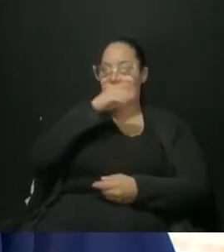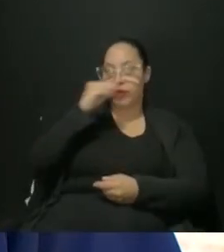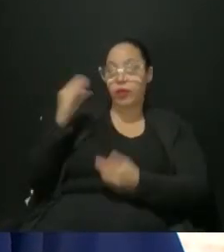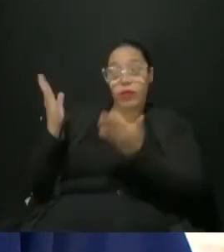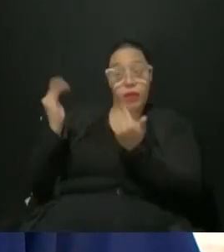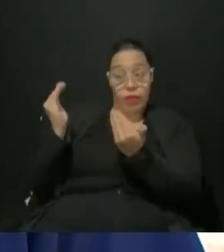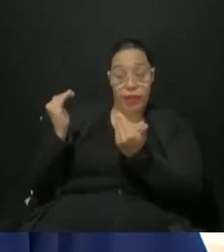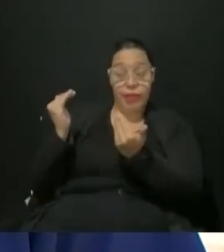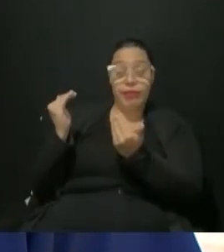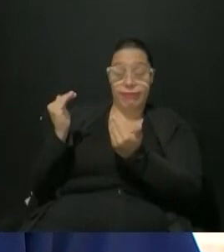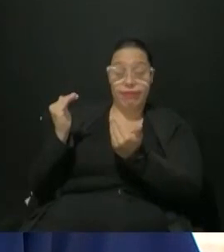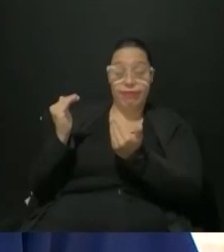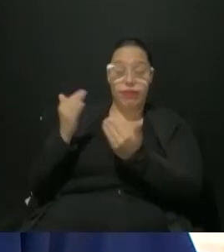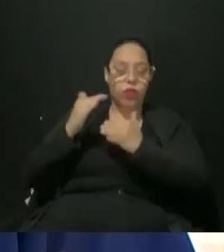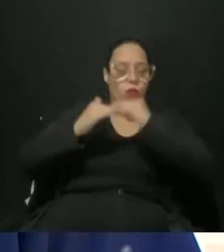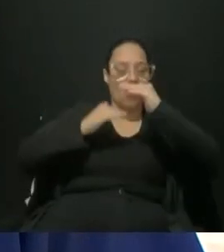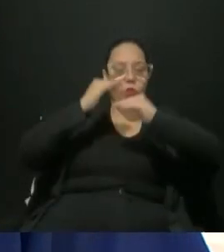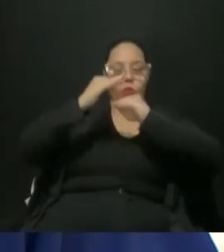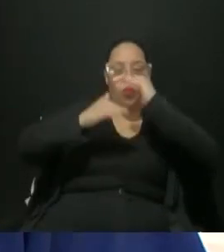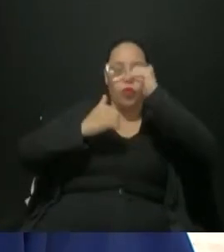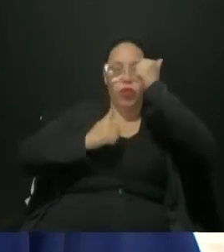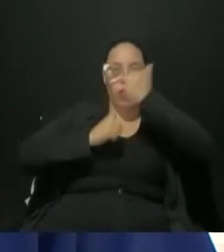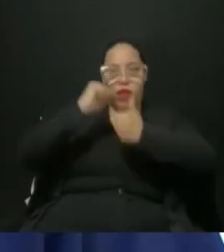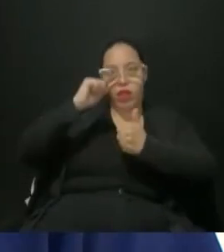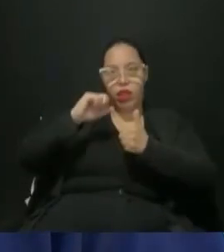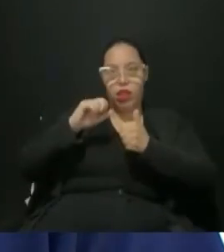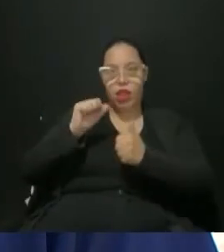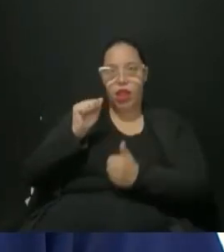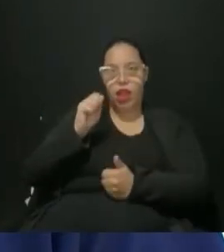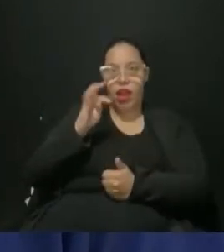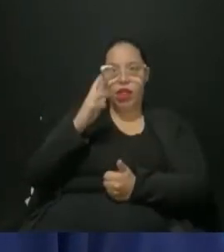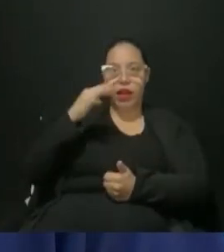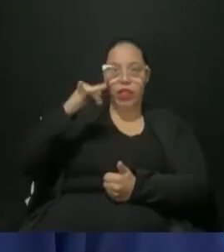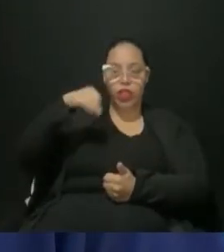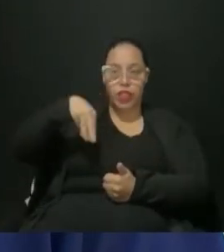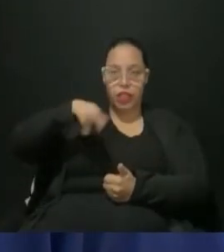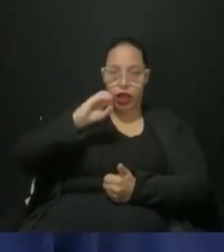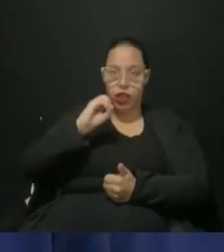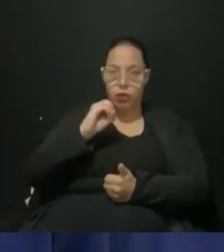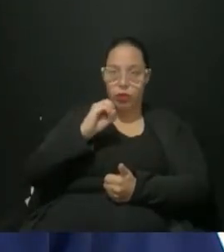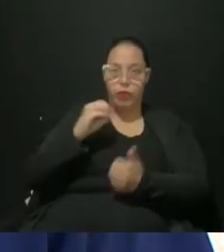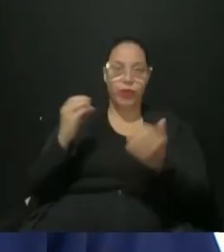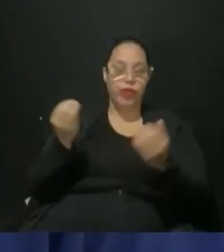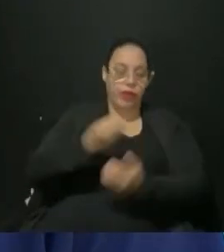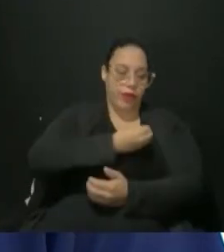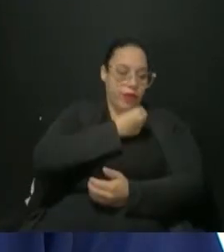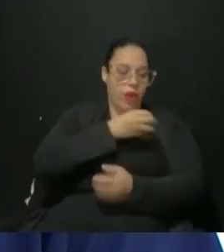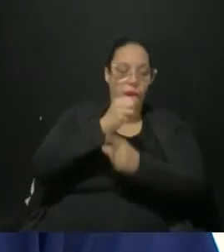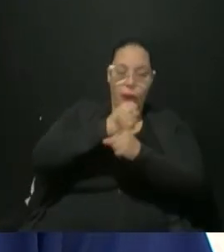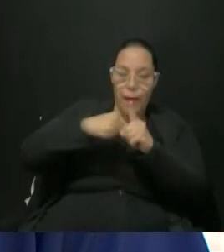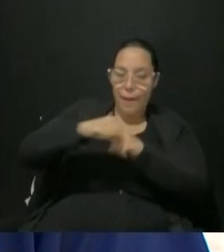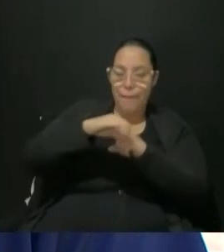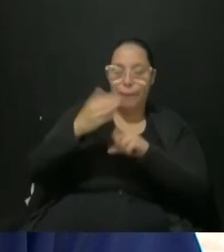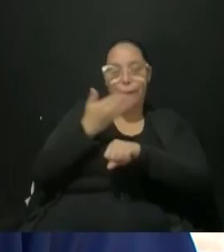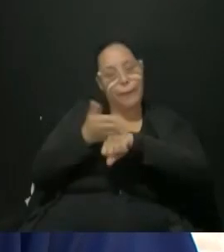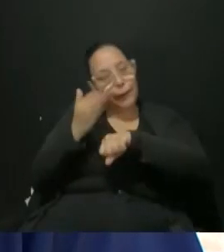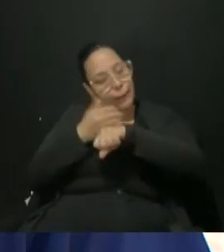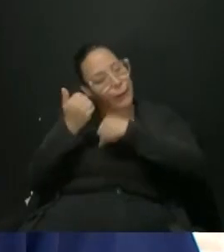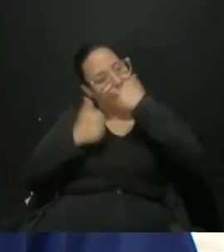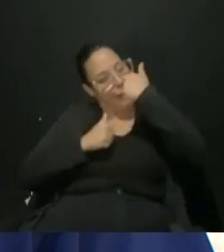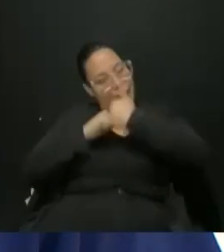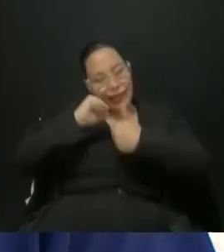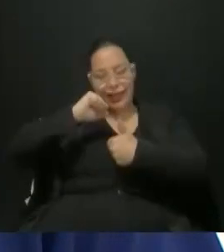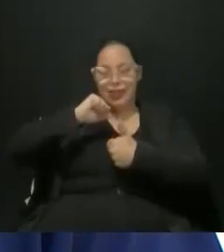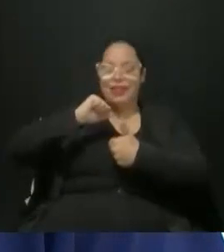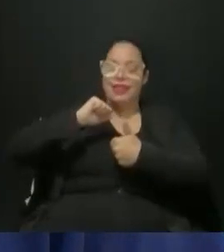crianças jovens e adolescentes e aí a gente desenvolve a modalidade de atletismo fazendo com que essas pessoas tenham essa vivência social e